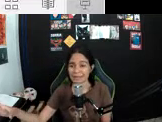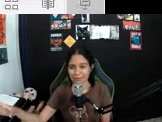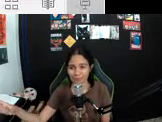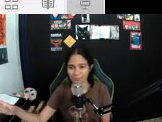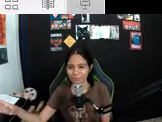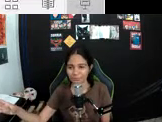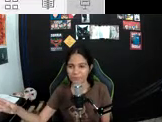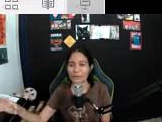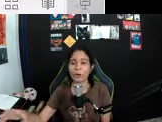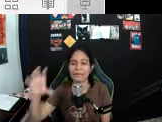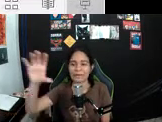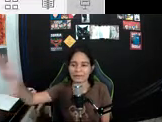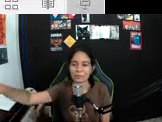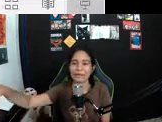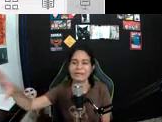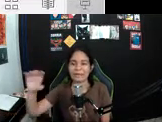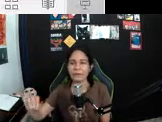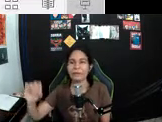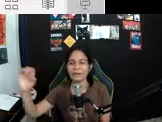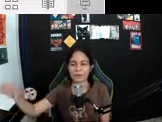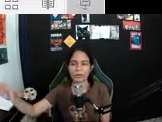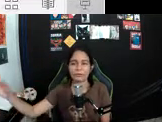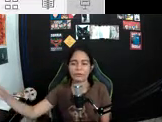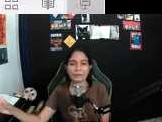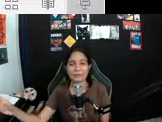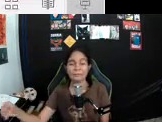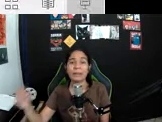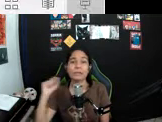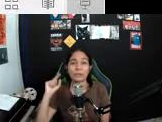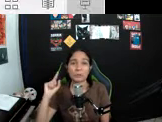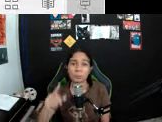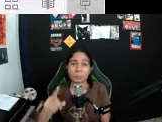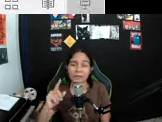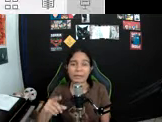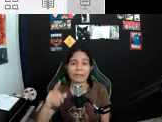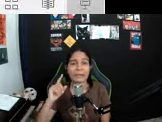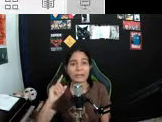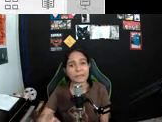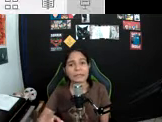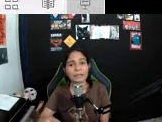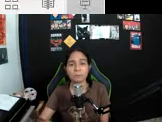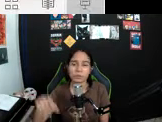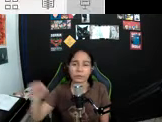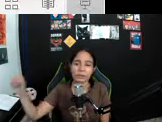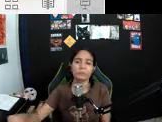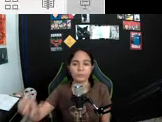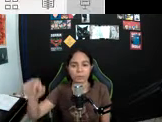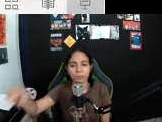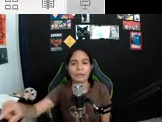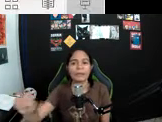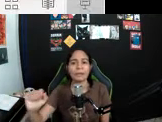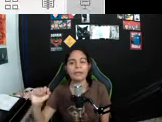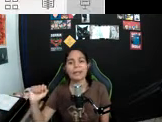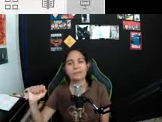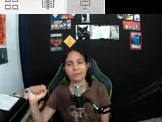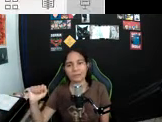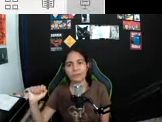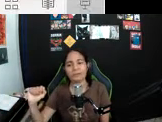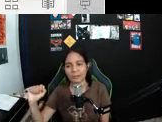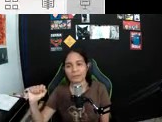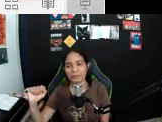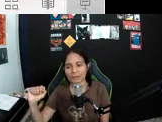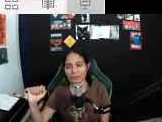sem máscara, e olha que tem as plaquinhas lá, obrigatório uso de máscara, mas eu acho que o problema também é de quem fiscaliza, por que não obriga